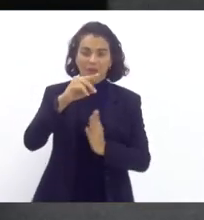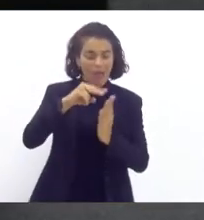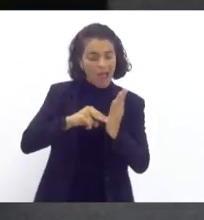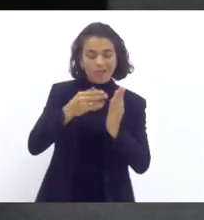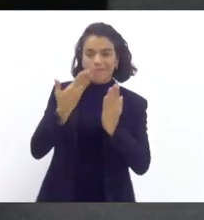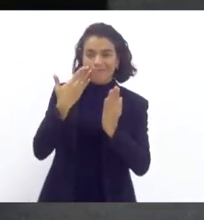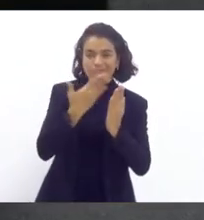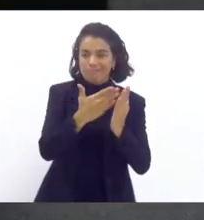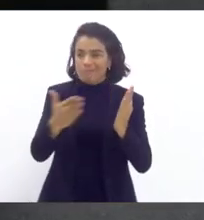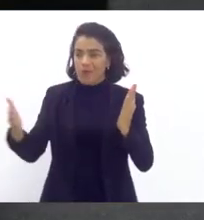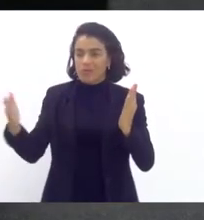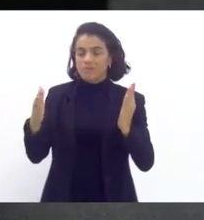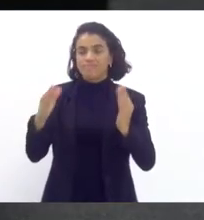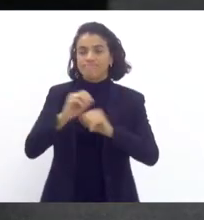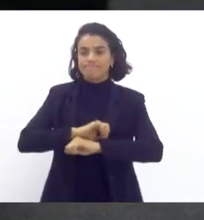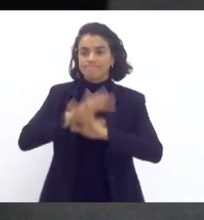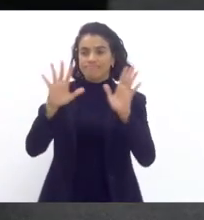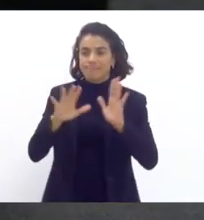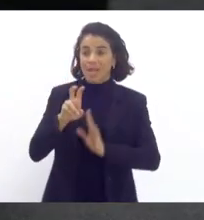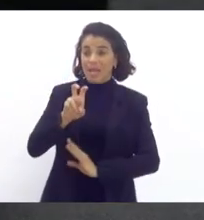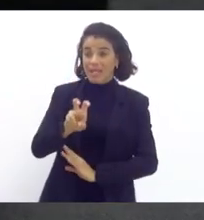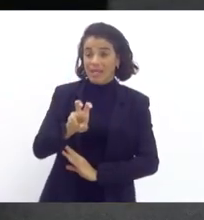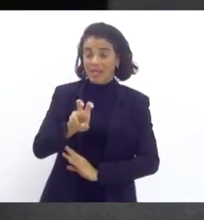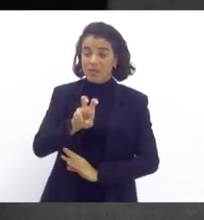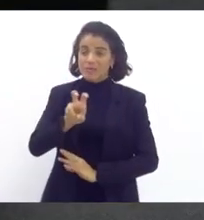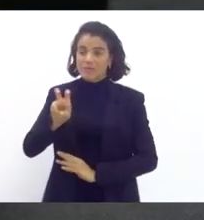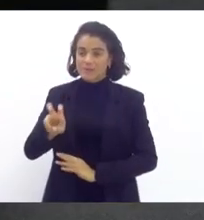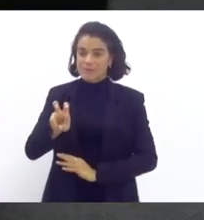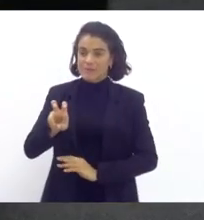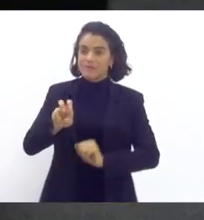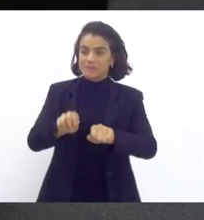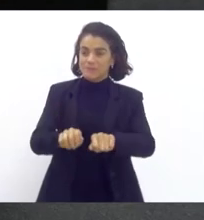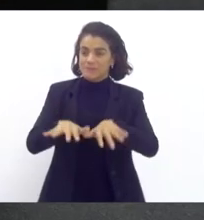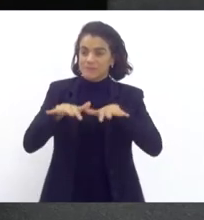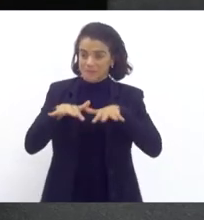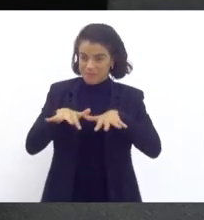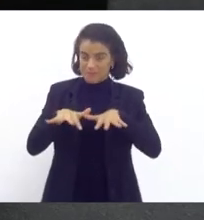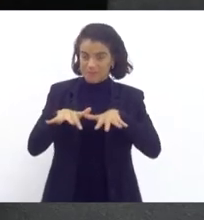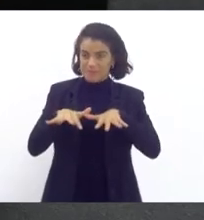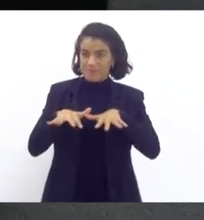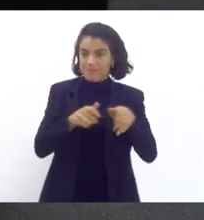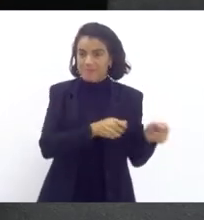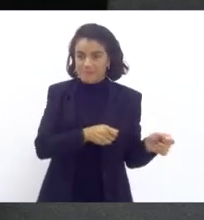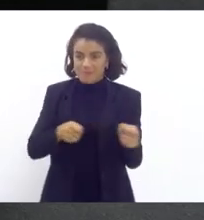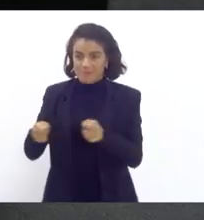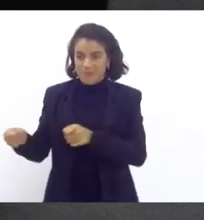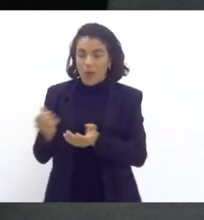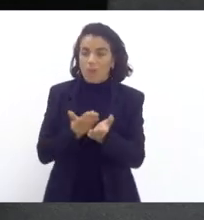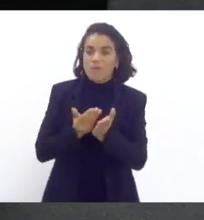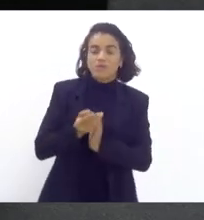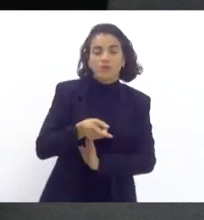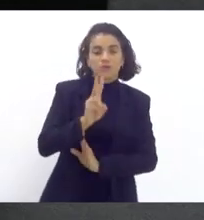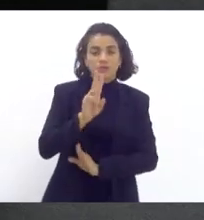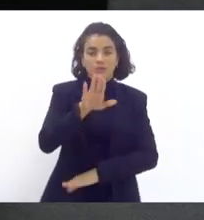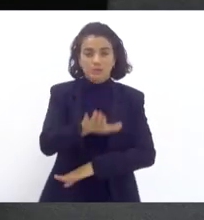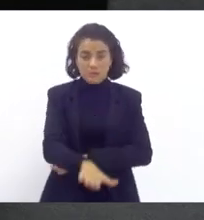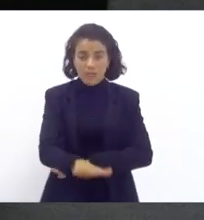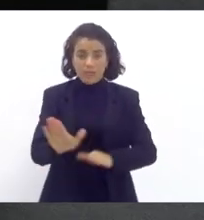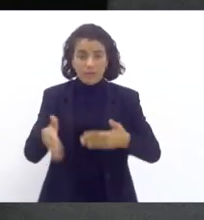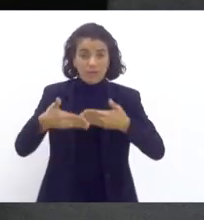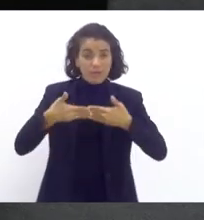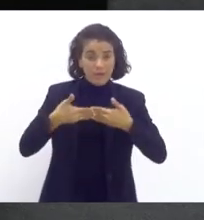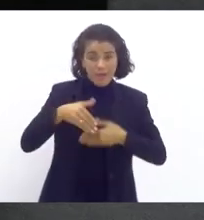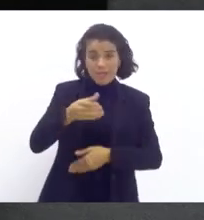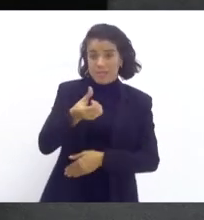exatidão o ocorrido na 55ª sessão ordinária, que, iniciada às 14 horas, encerrou-se